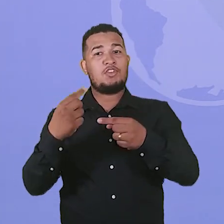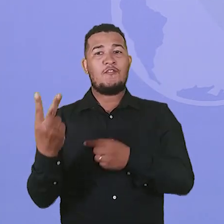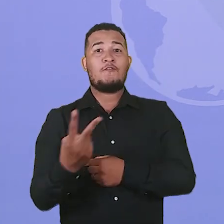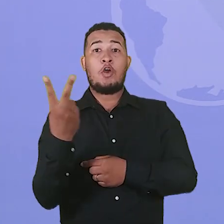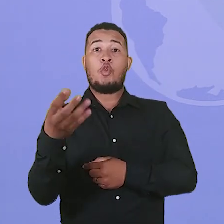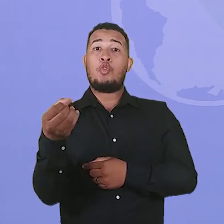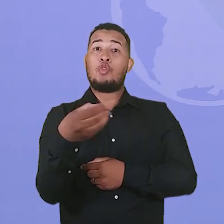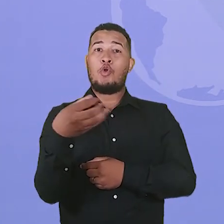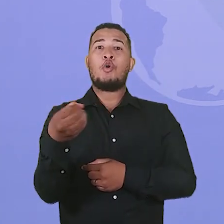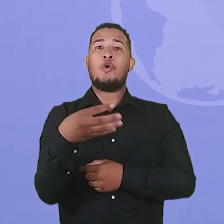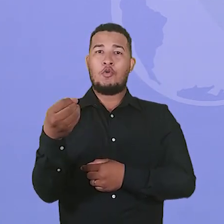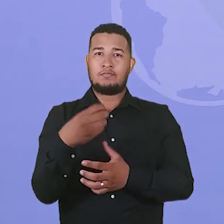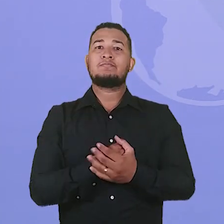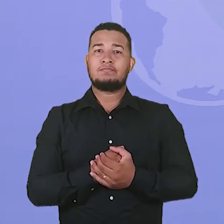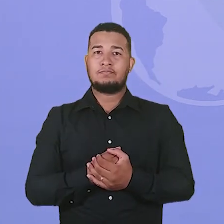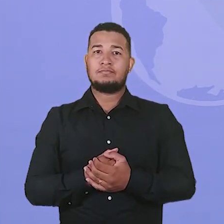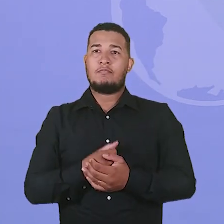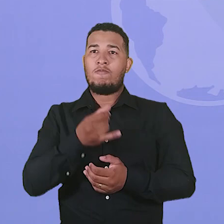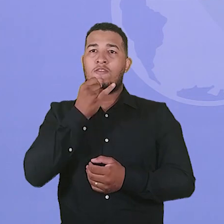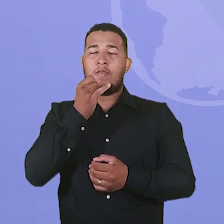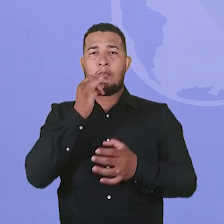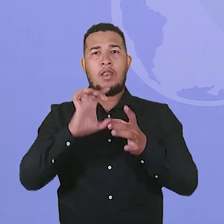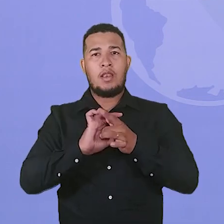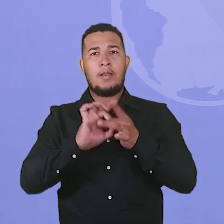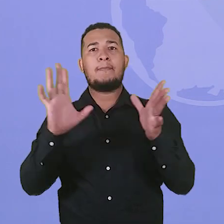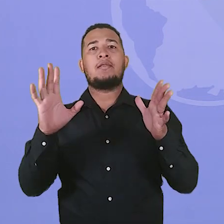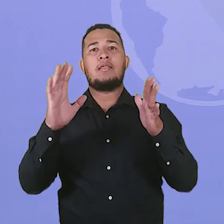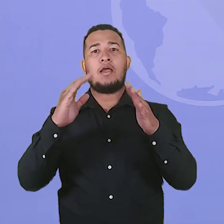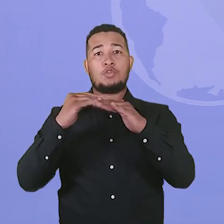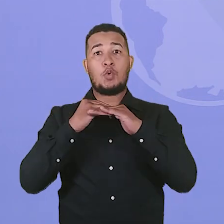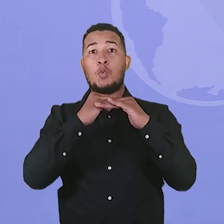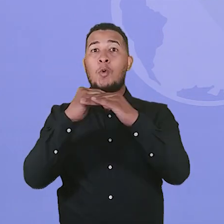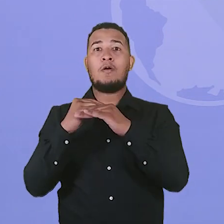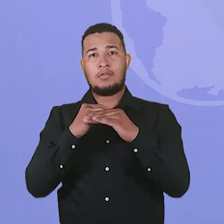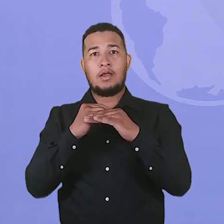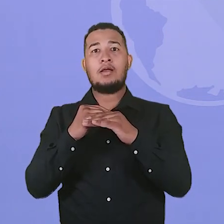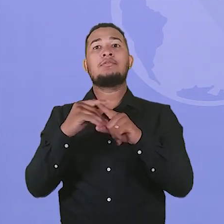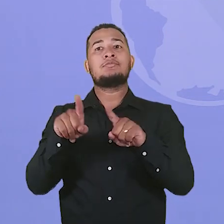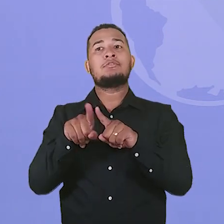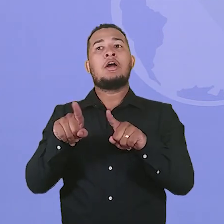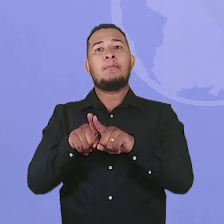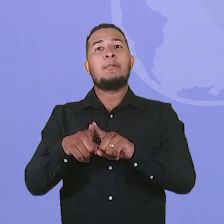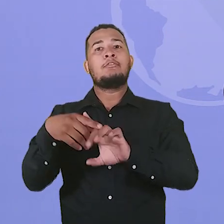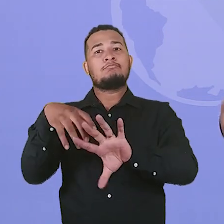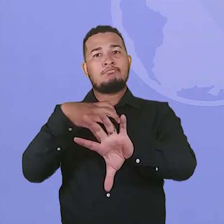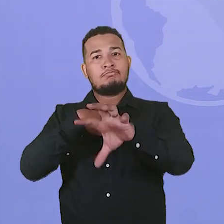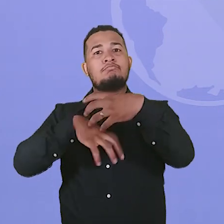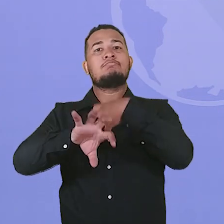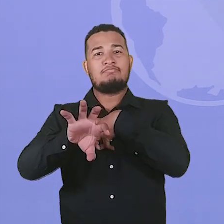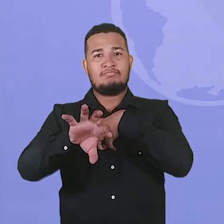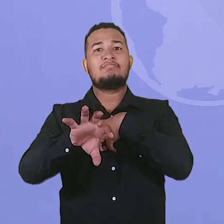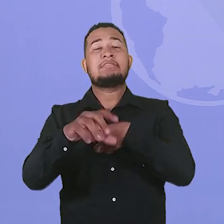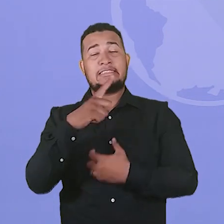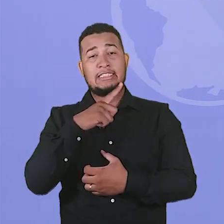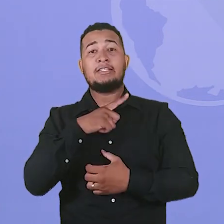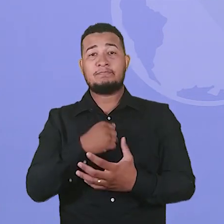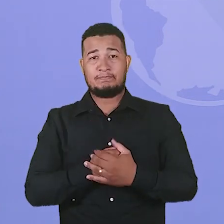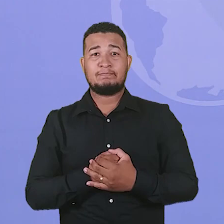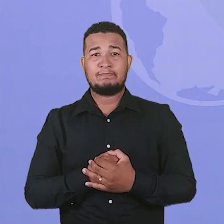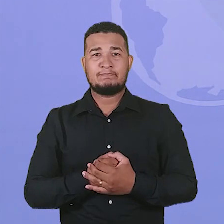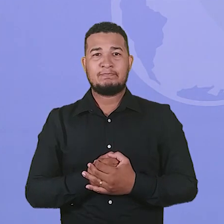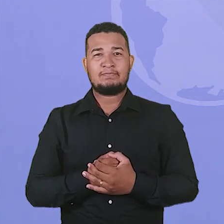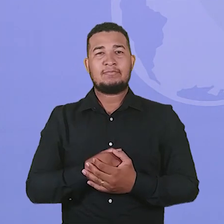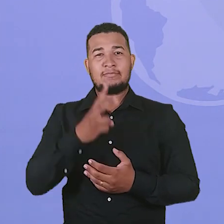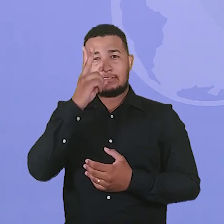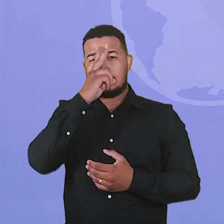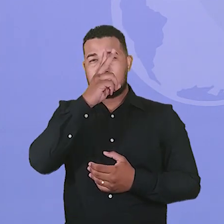novos valores, como são os valores de liberdade, igualdade e fraternidade. Então, a gente já tem